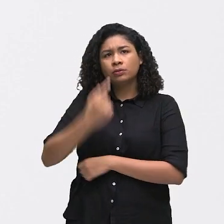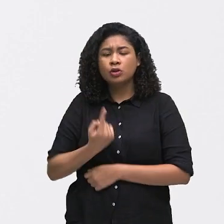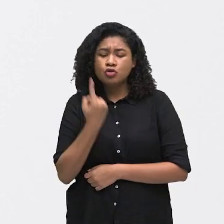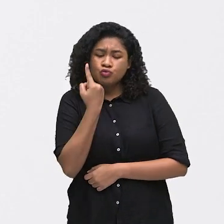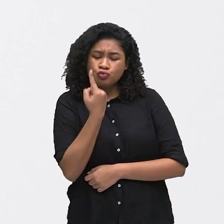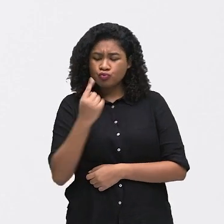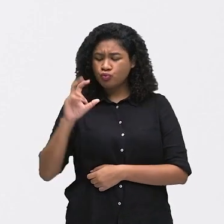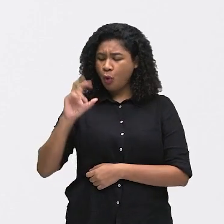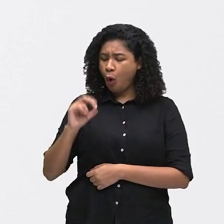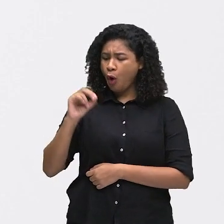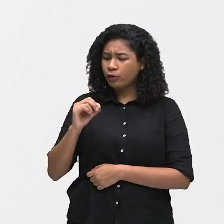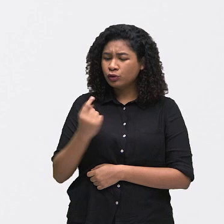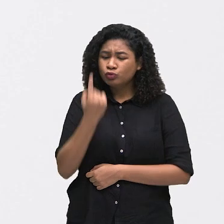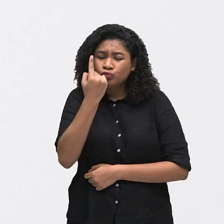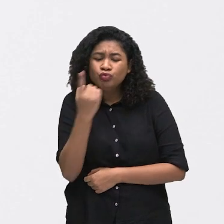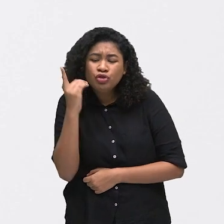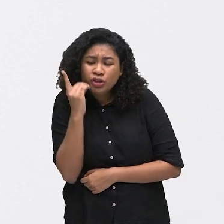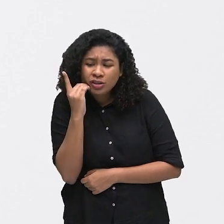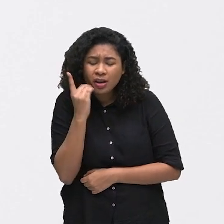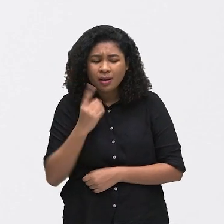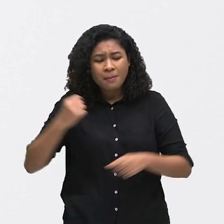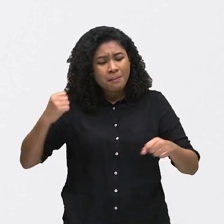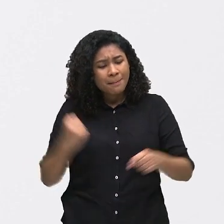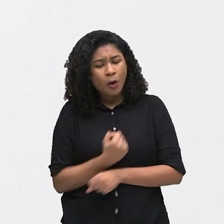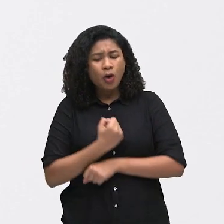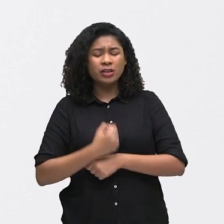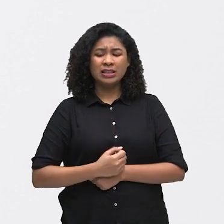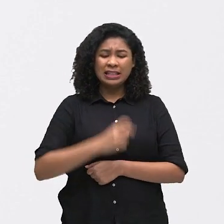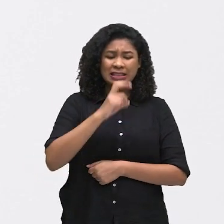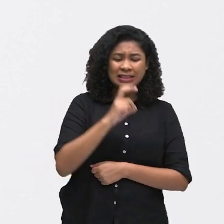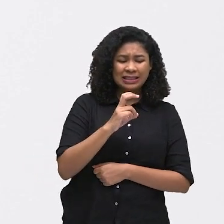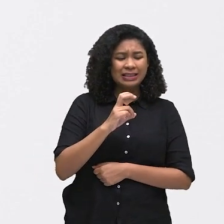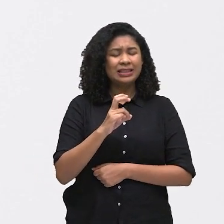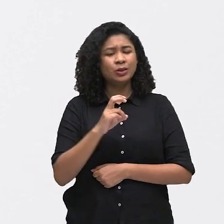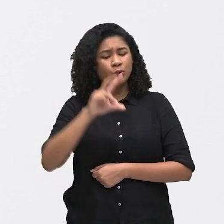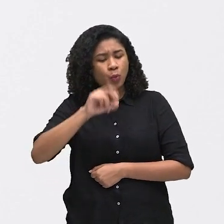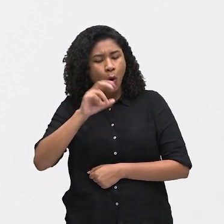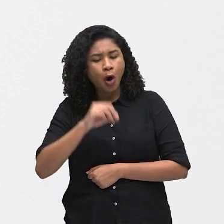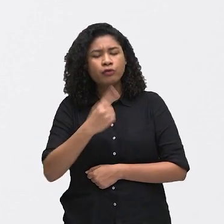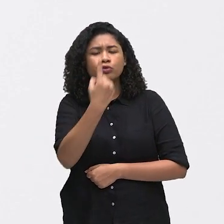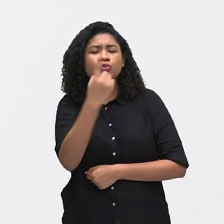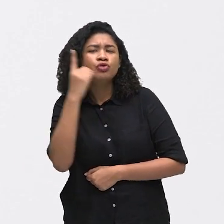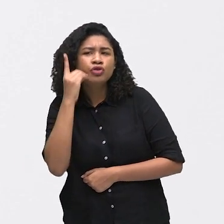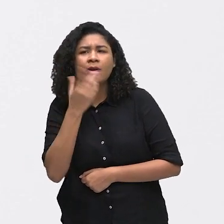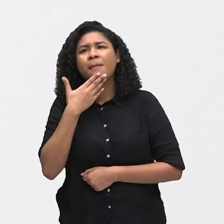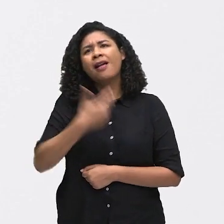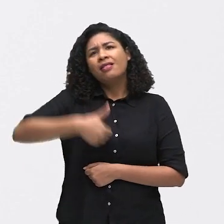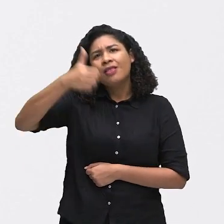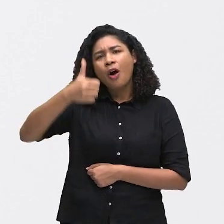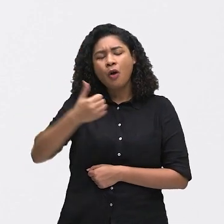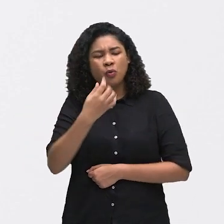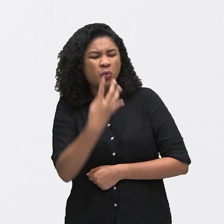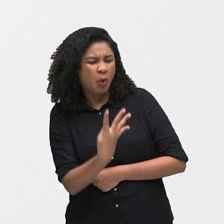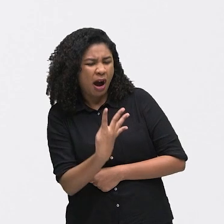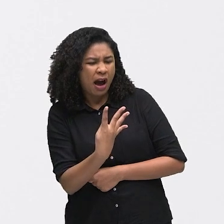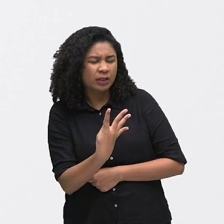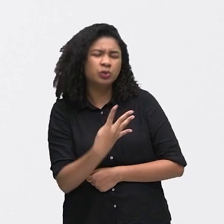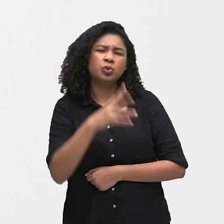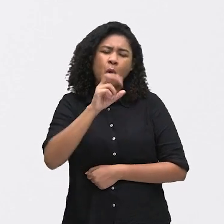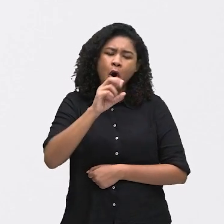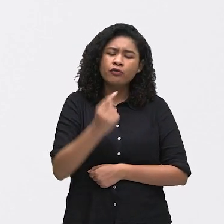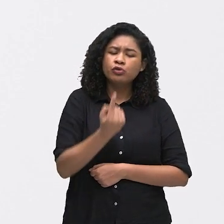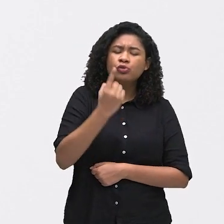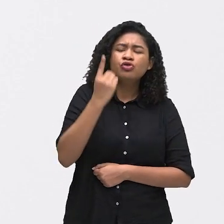2 ovos, 4 ou 5? Põe é verbo. Pensava ele, pensar também indica uma ação